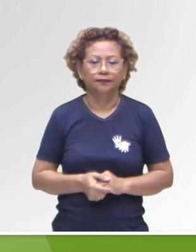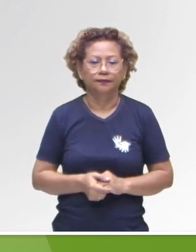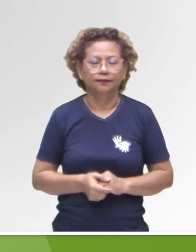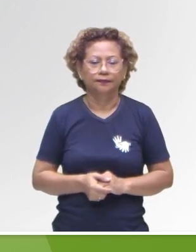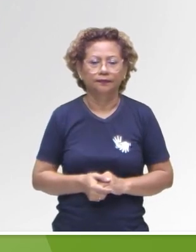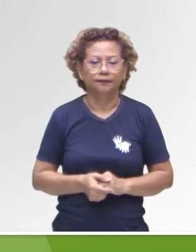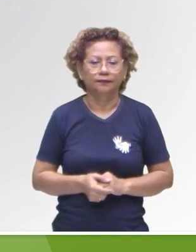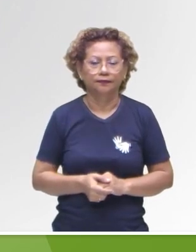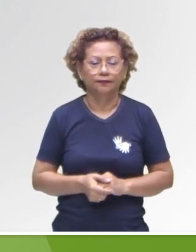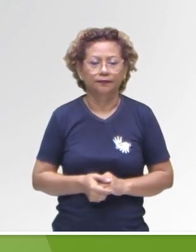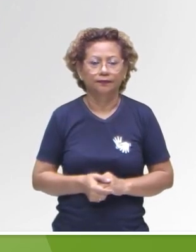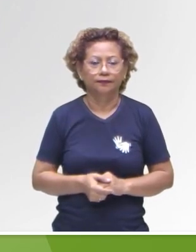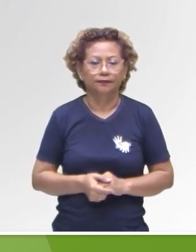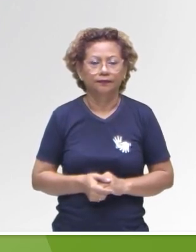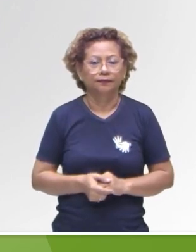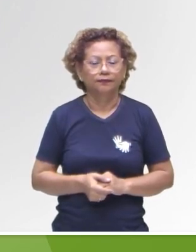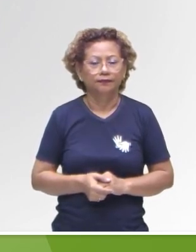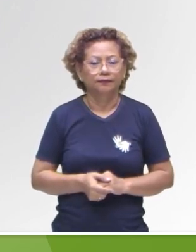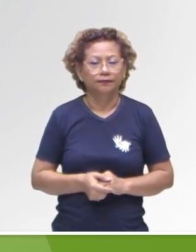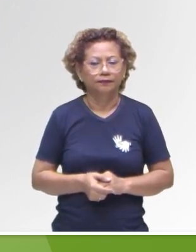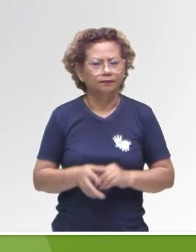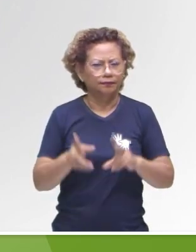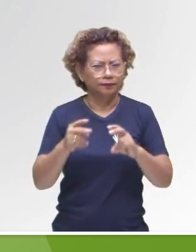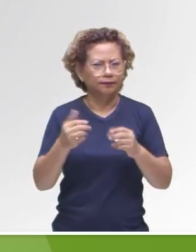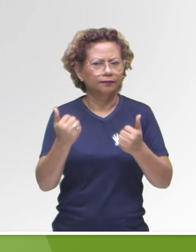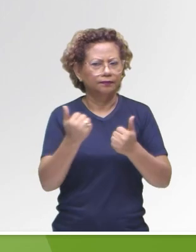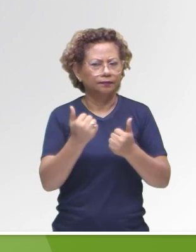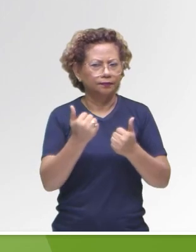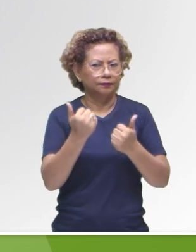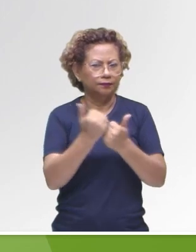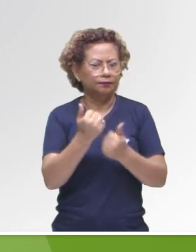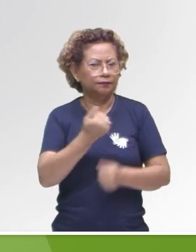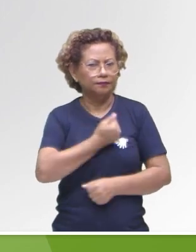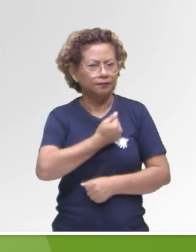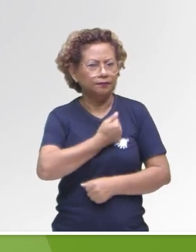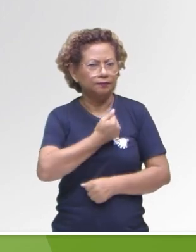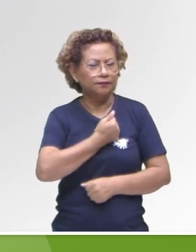a carga vale 41,14,